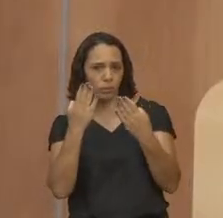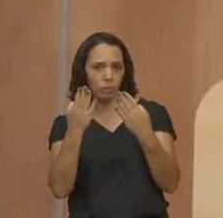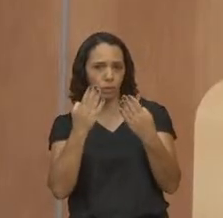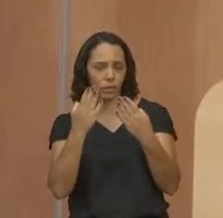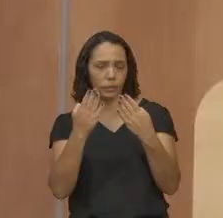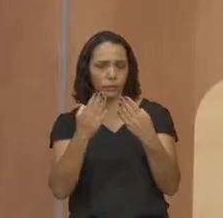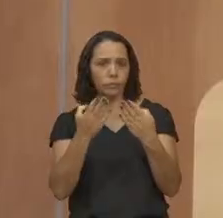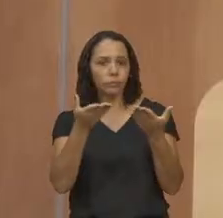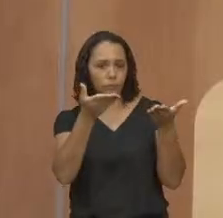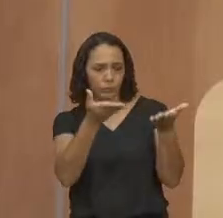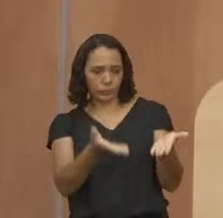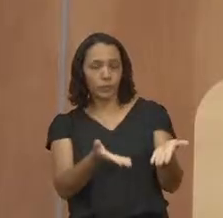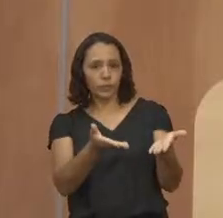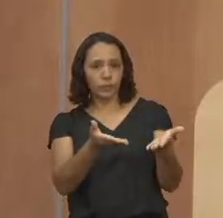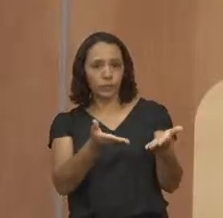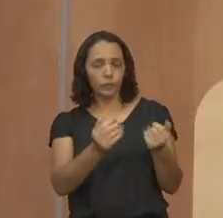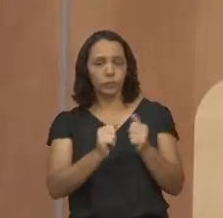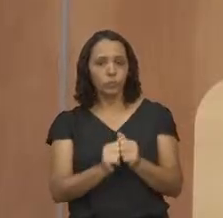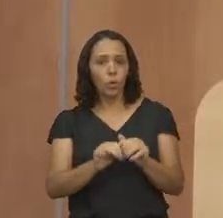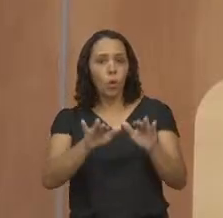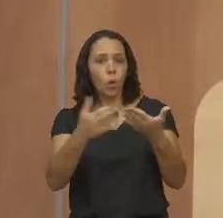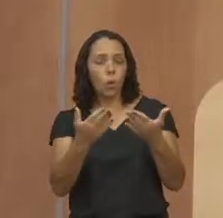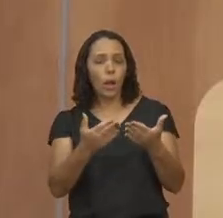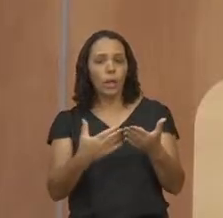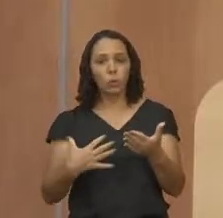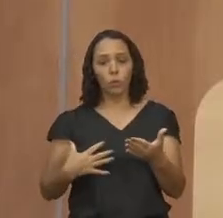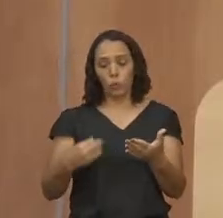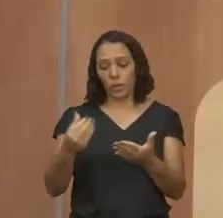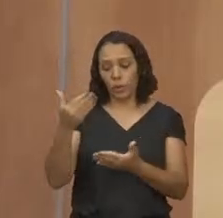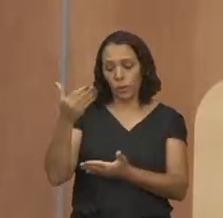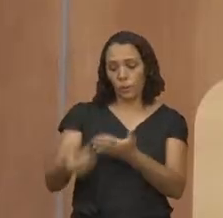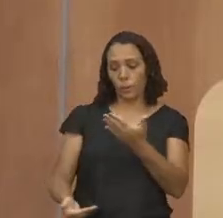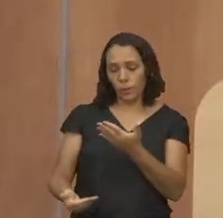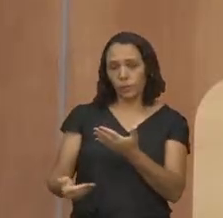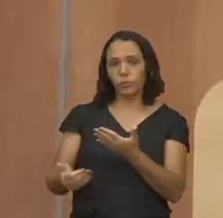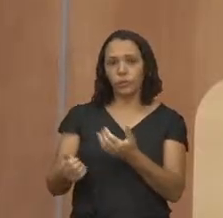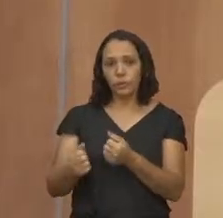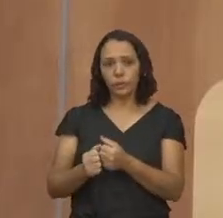ela está aqui, que quando eu perdi meu filho,